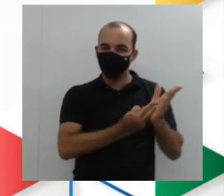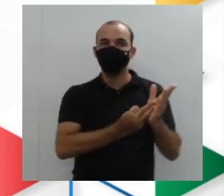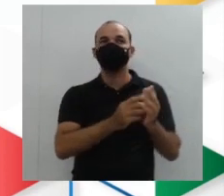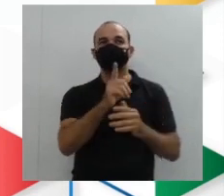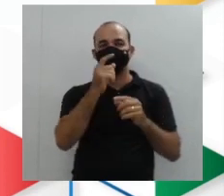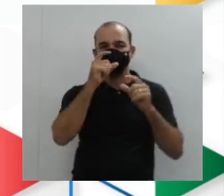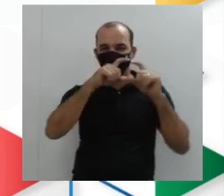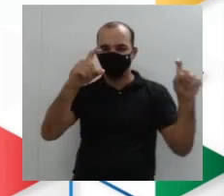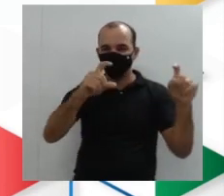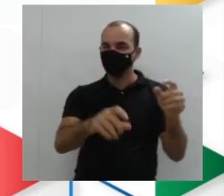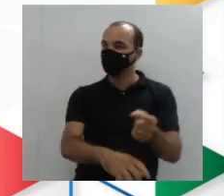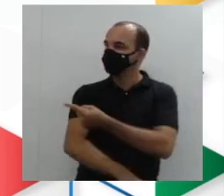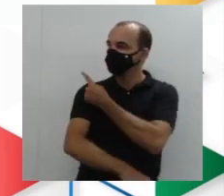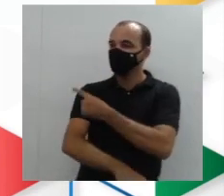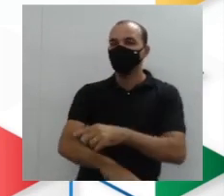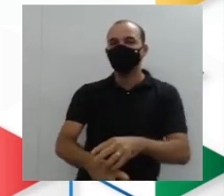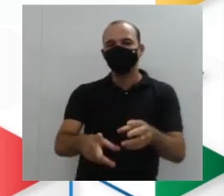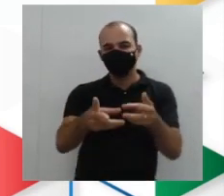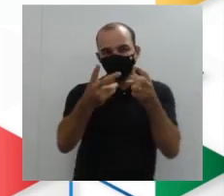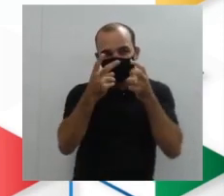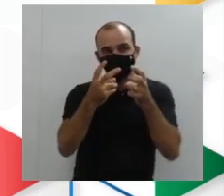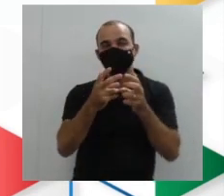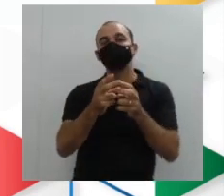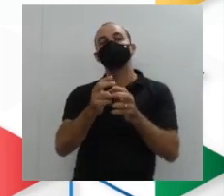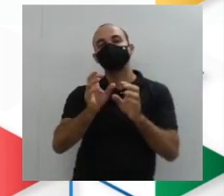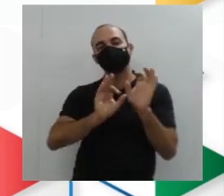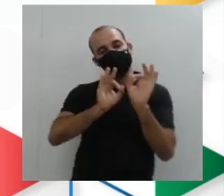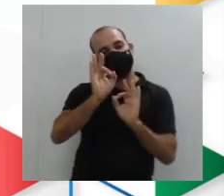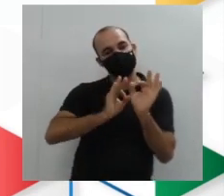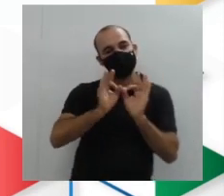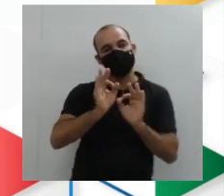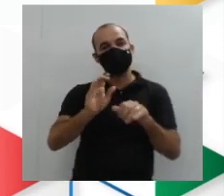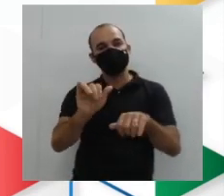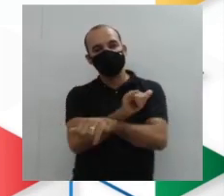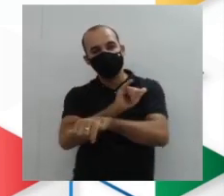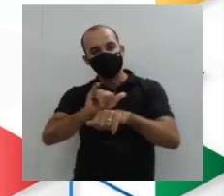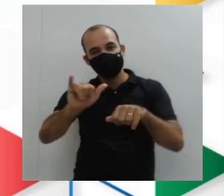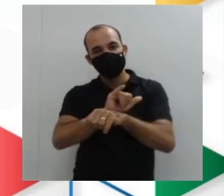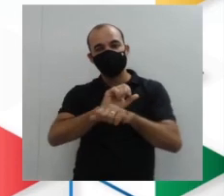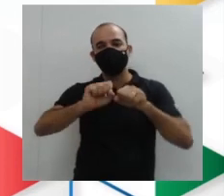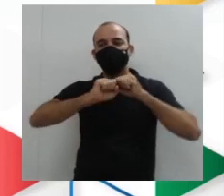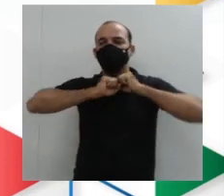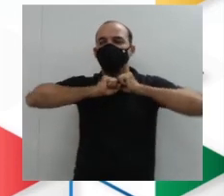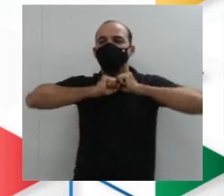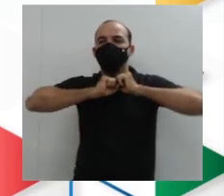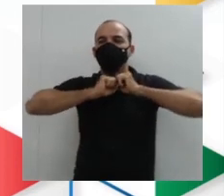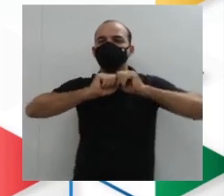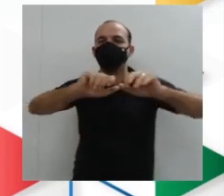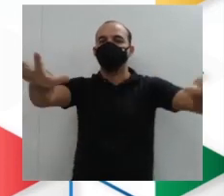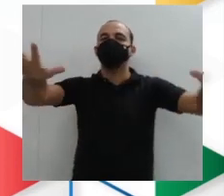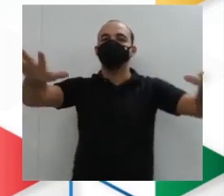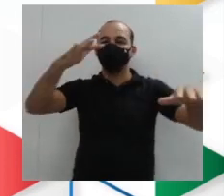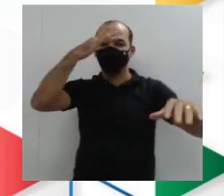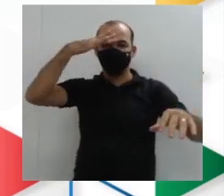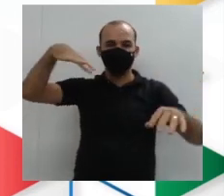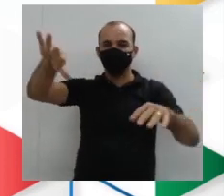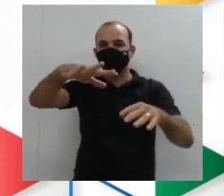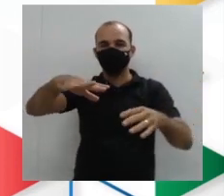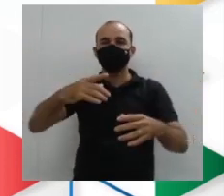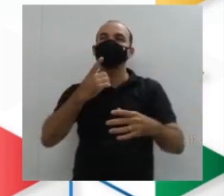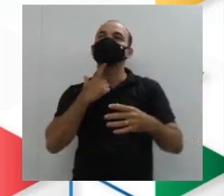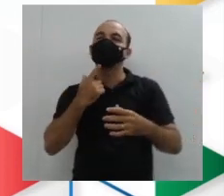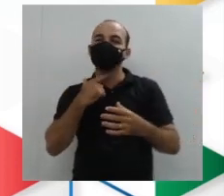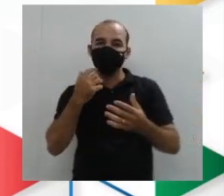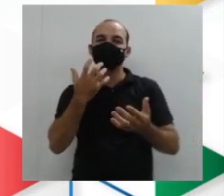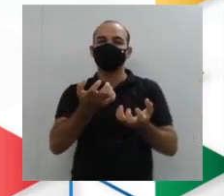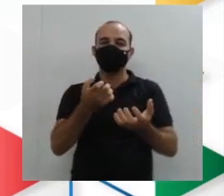que o anunciante pensou em tudo isso para atingir o seu público-alvo. Olhem aí o elemento verbal e o